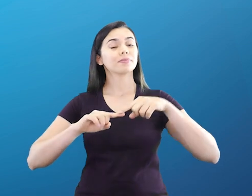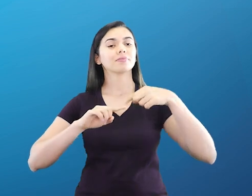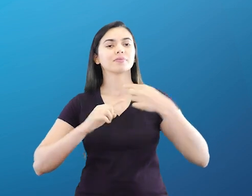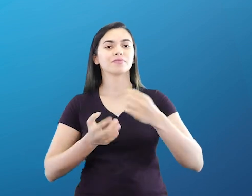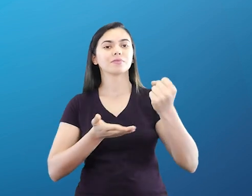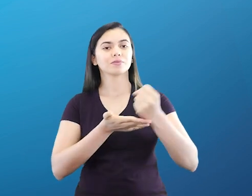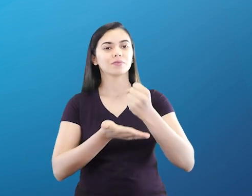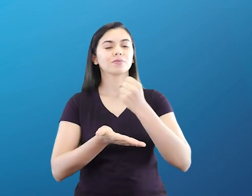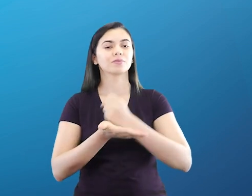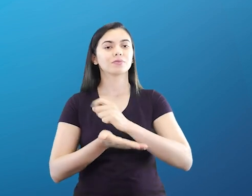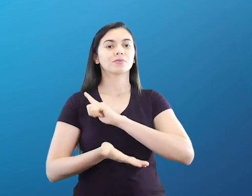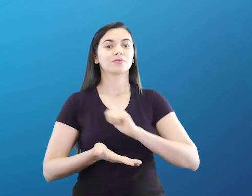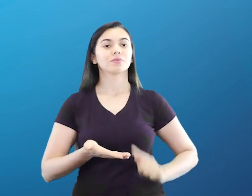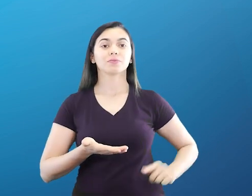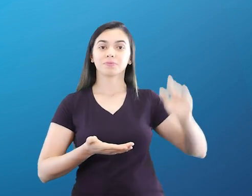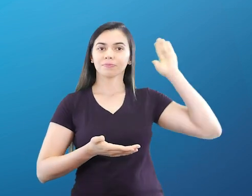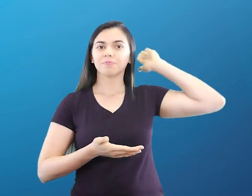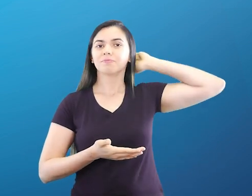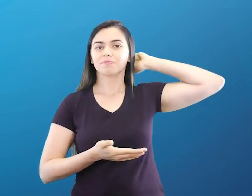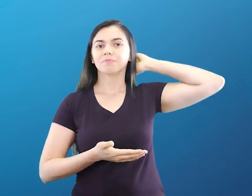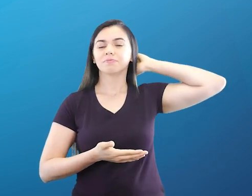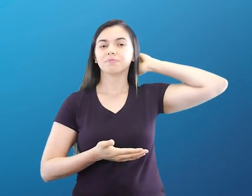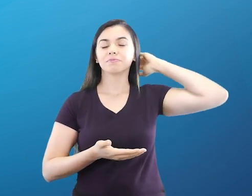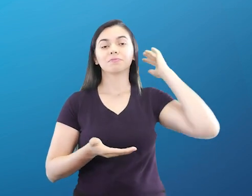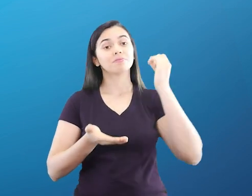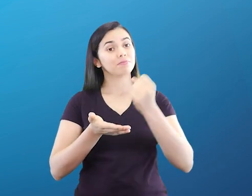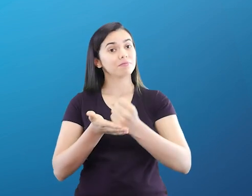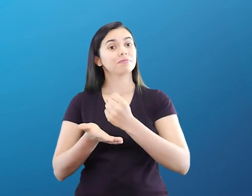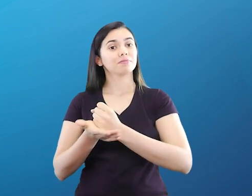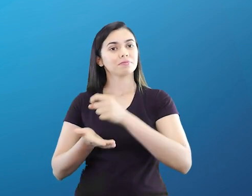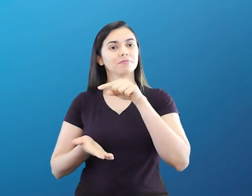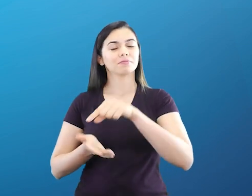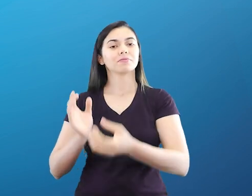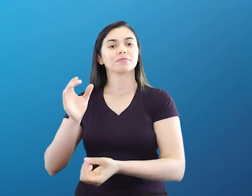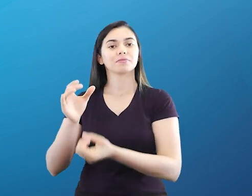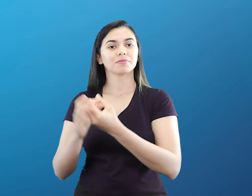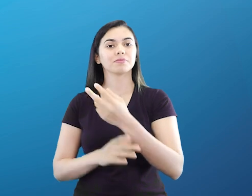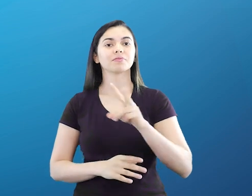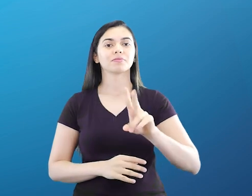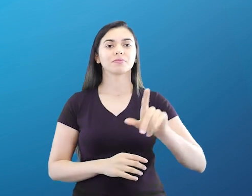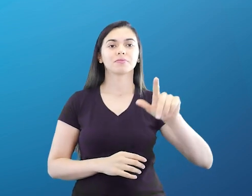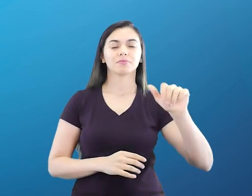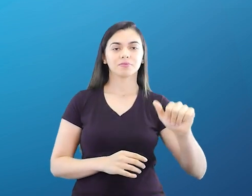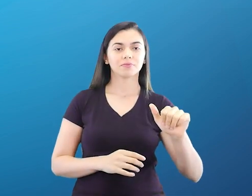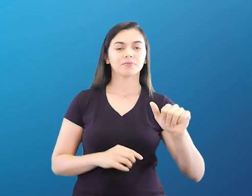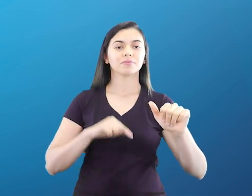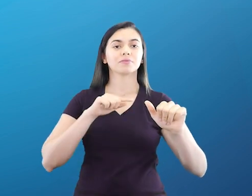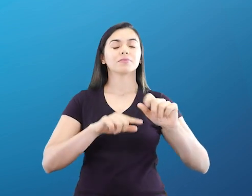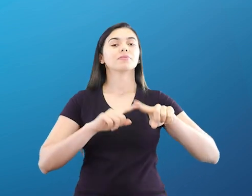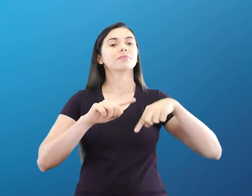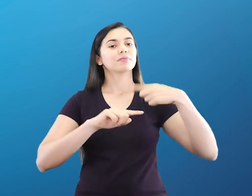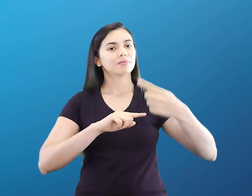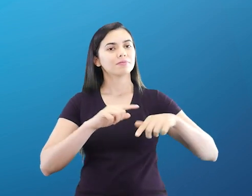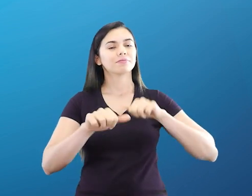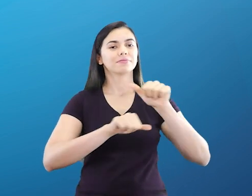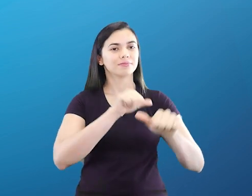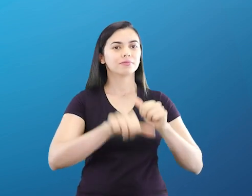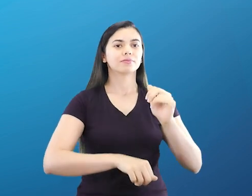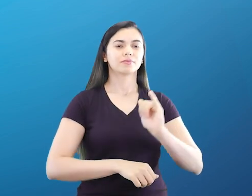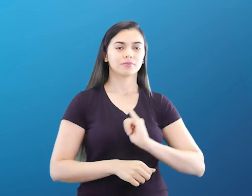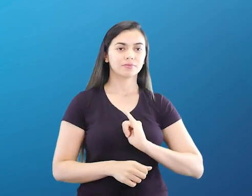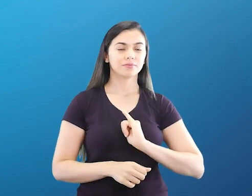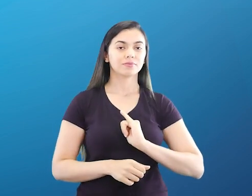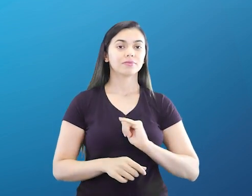foi contratado pelo governo do estado do Pará para fundar essa vila que viria a se tornar